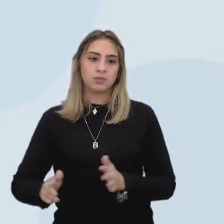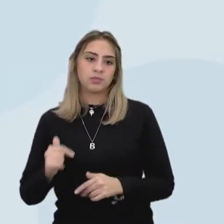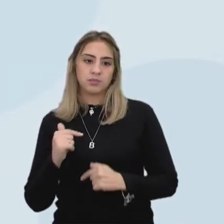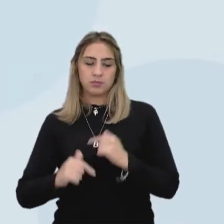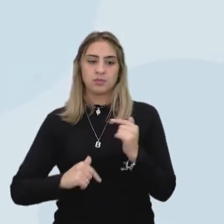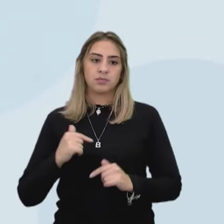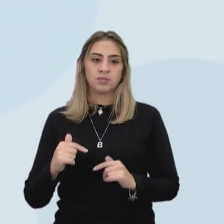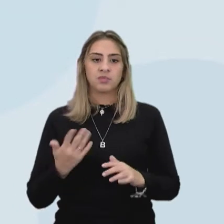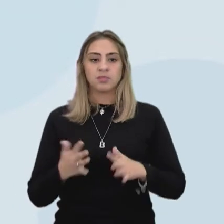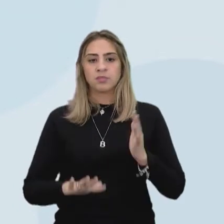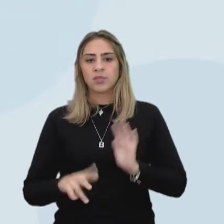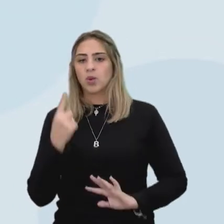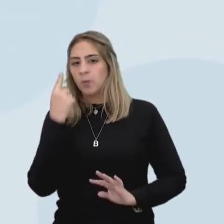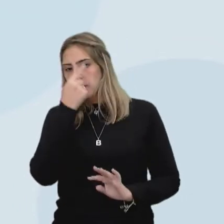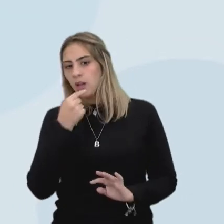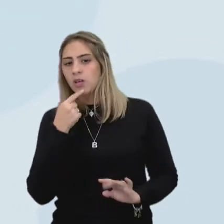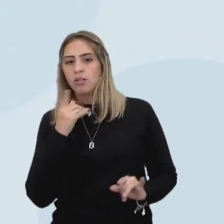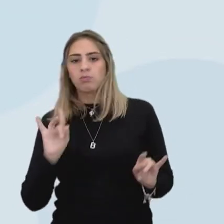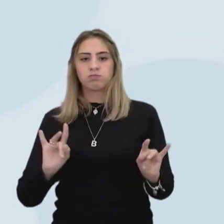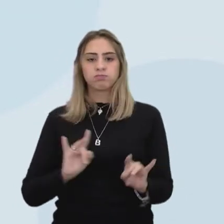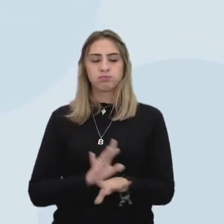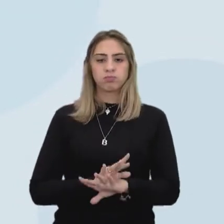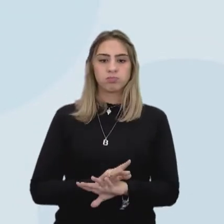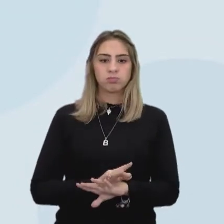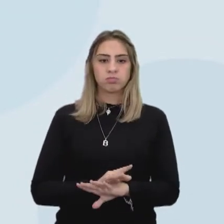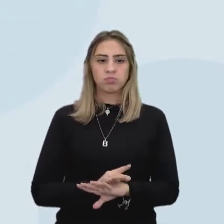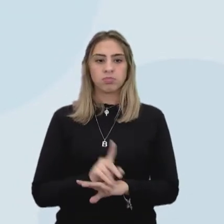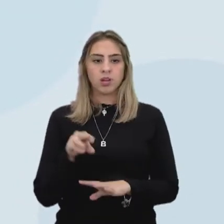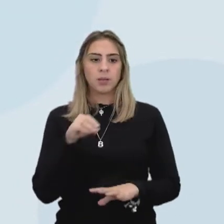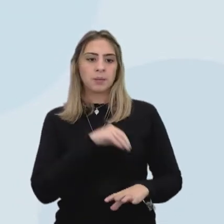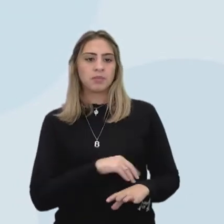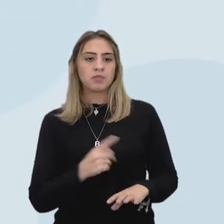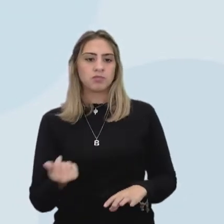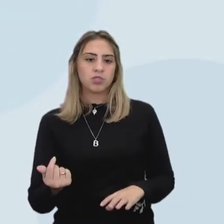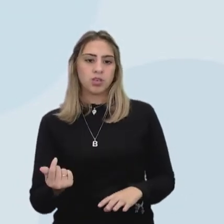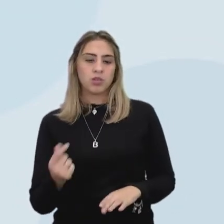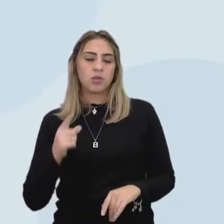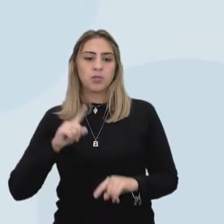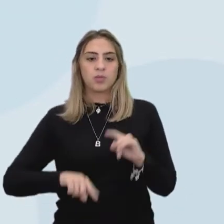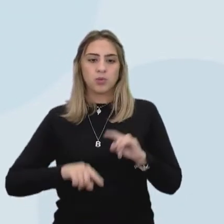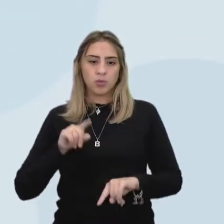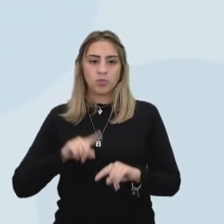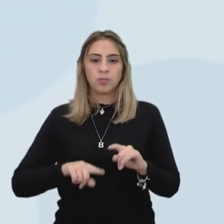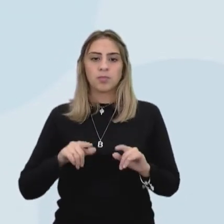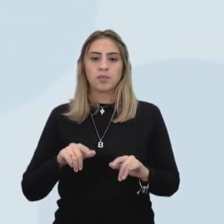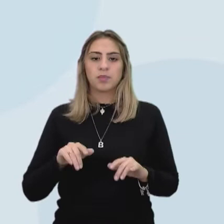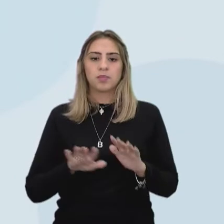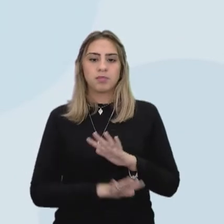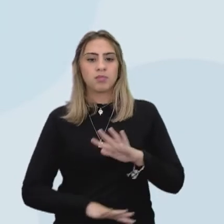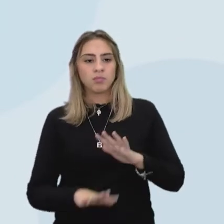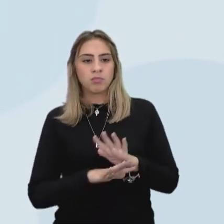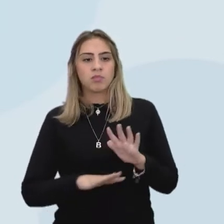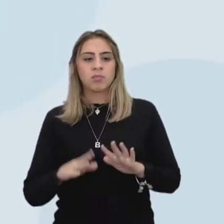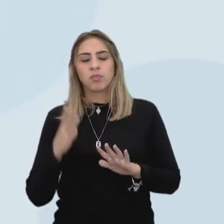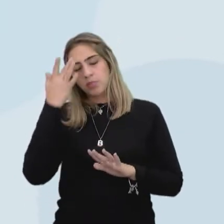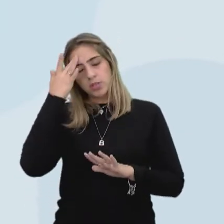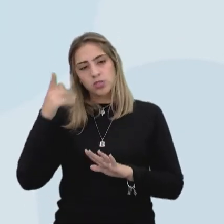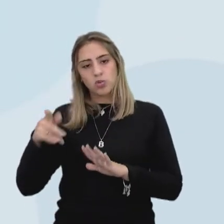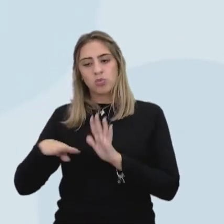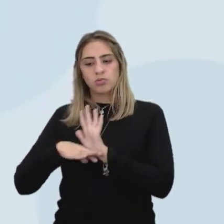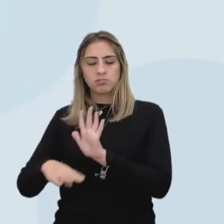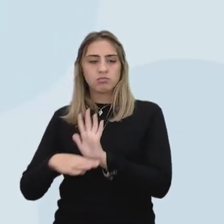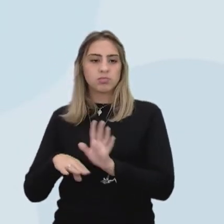trabalharam pelo menos uma hora completa e foram remuneradas em dinheiro, produtos, mercadorias ou